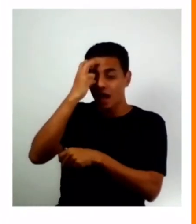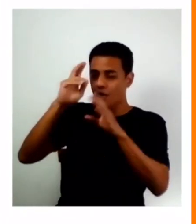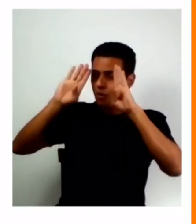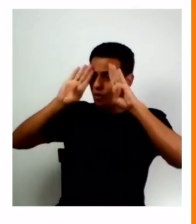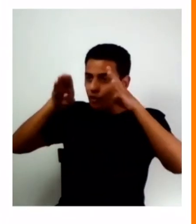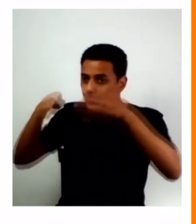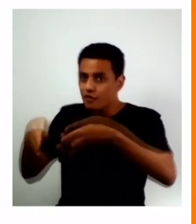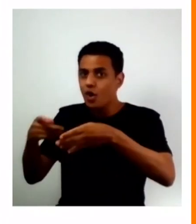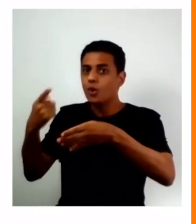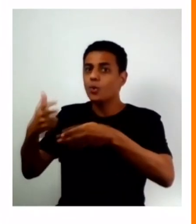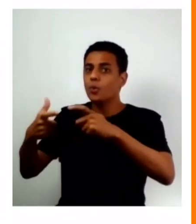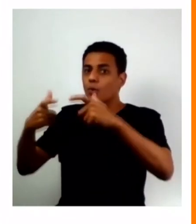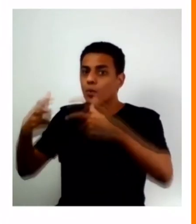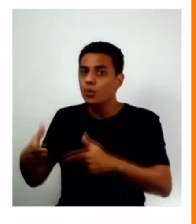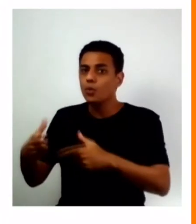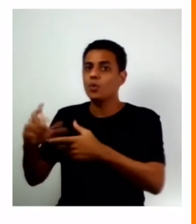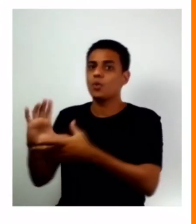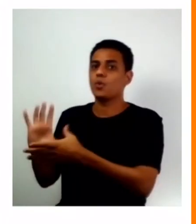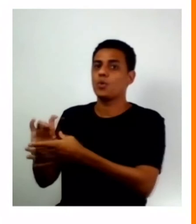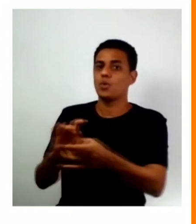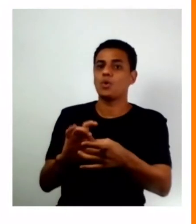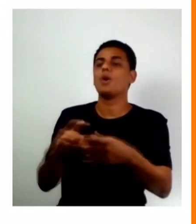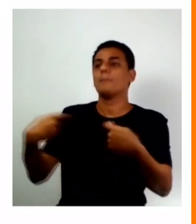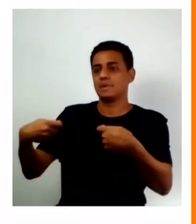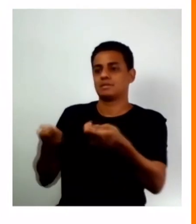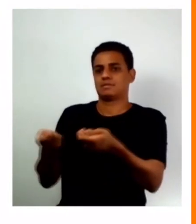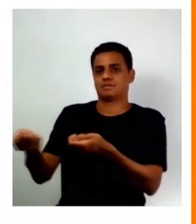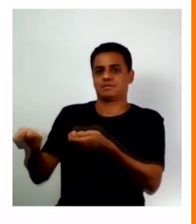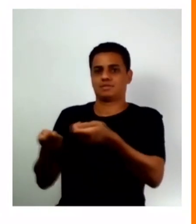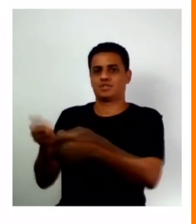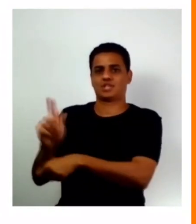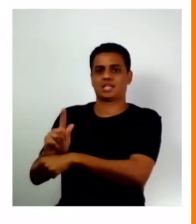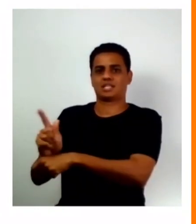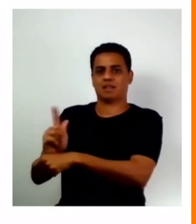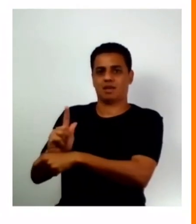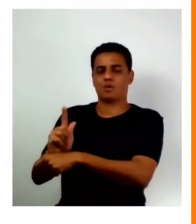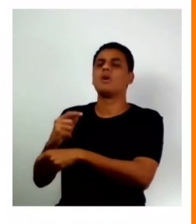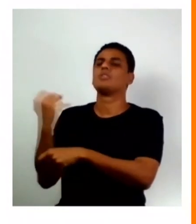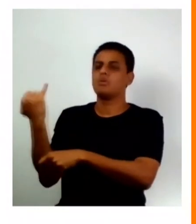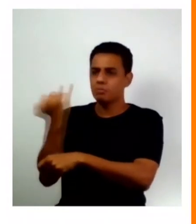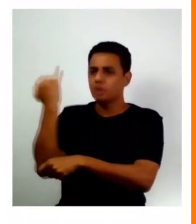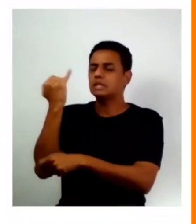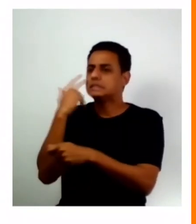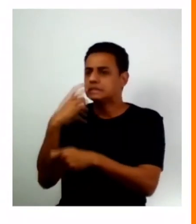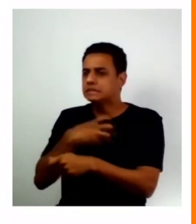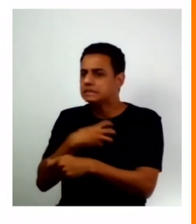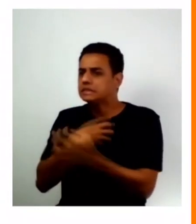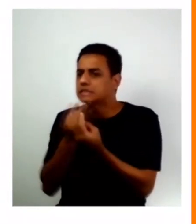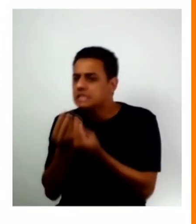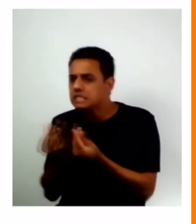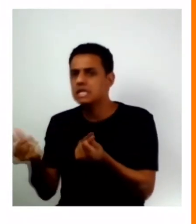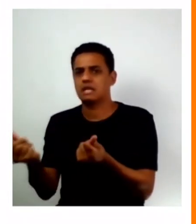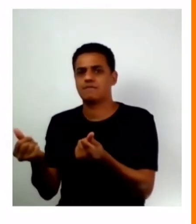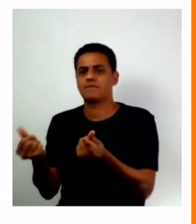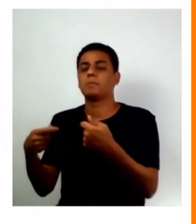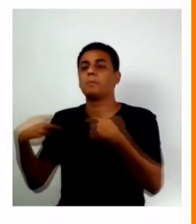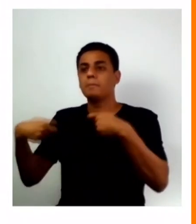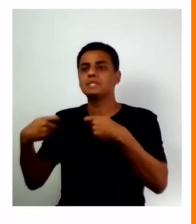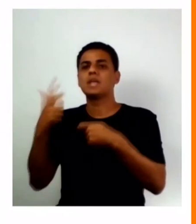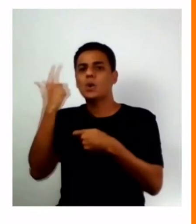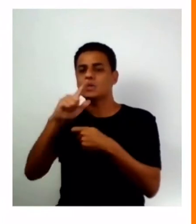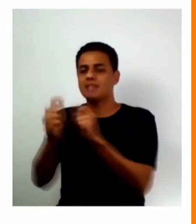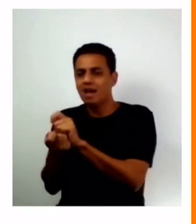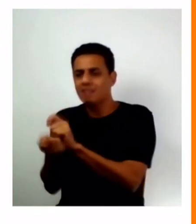que necessita uma gestão cultural. Portanto, tem que ser muito sensível a esta gestão cultural. Tem que saber adaptar-se a novos